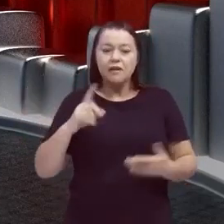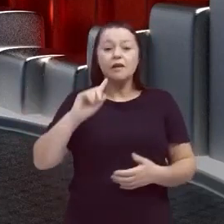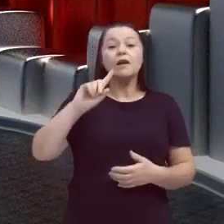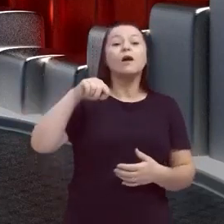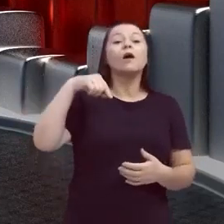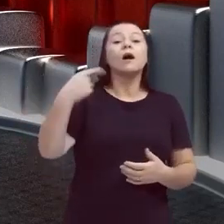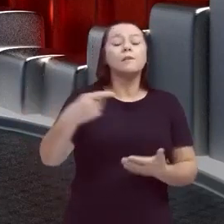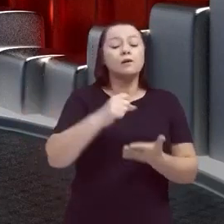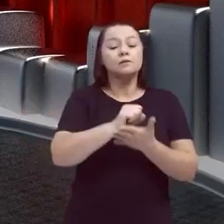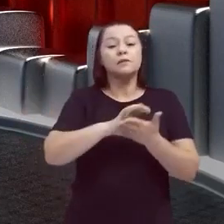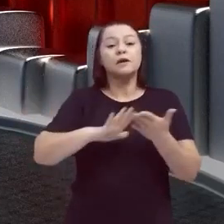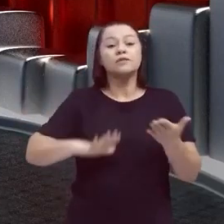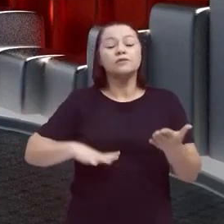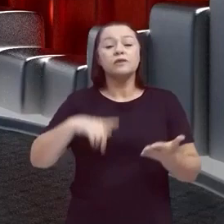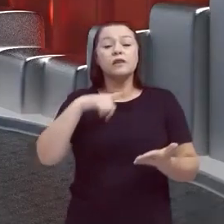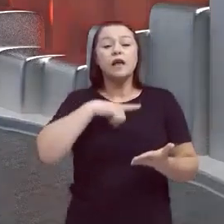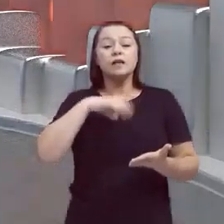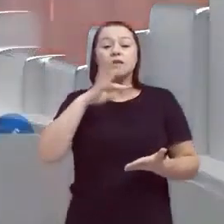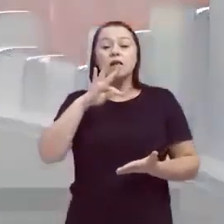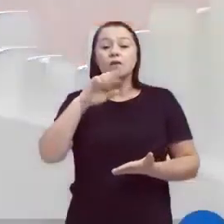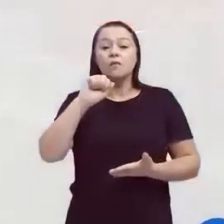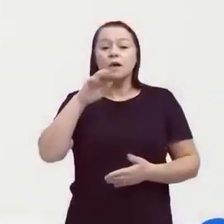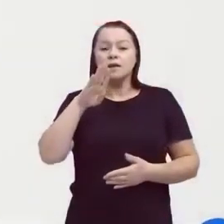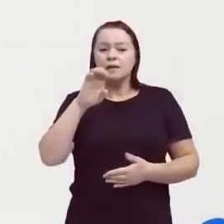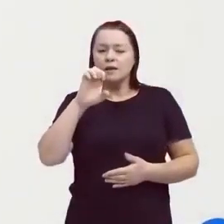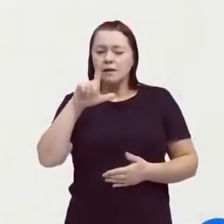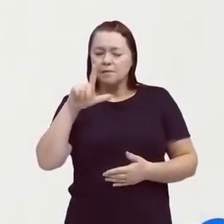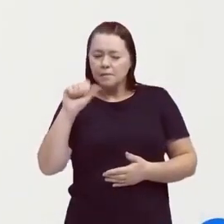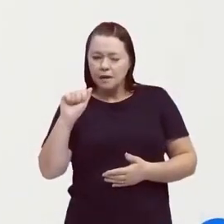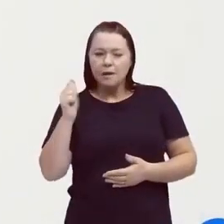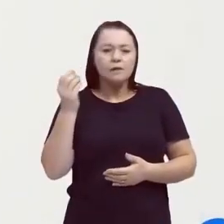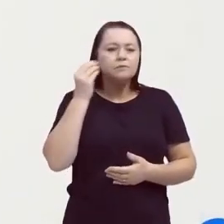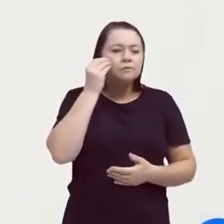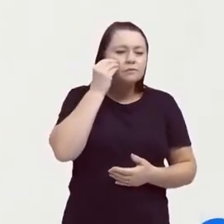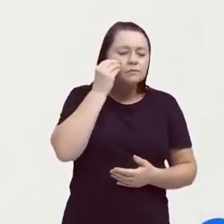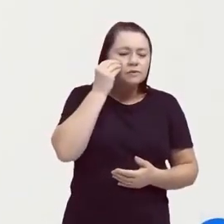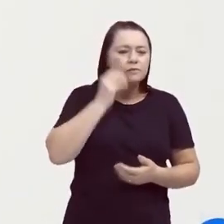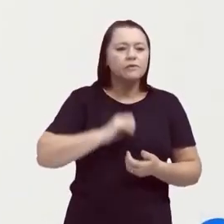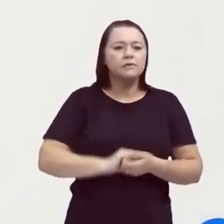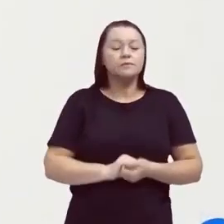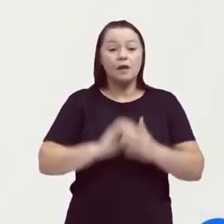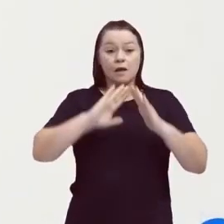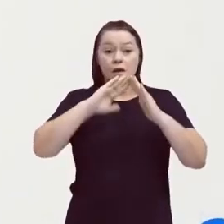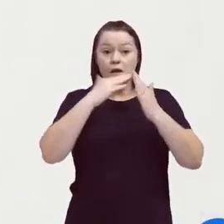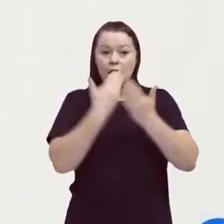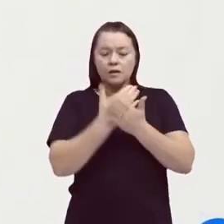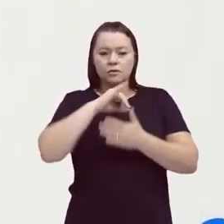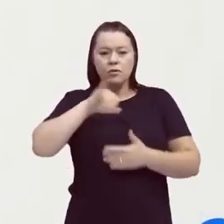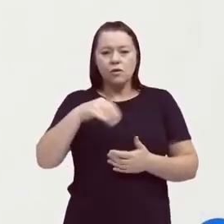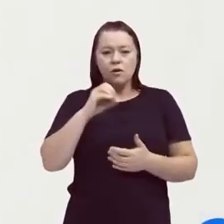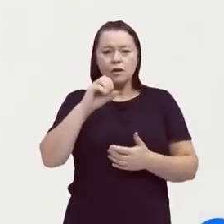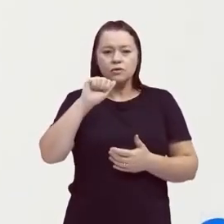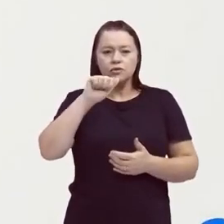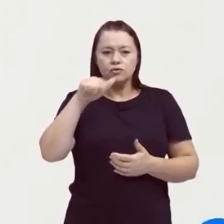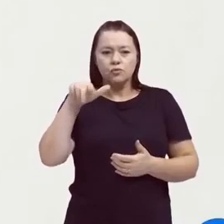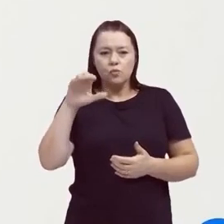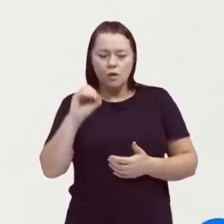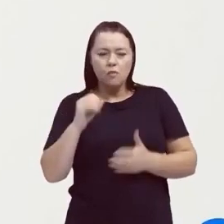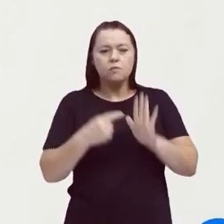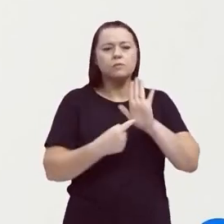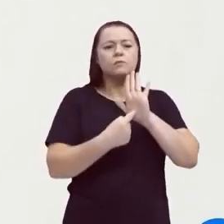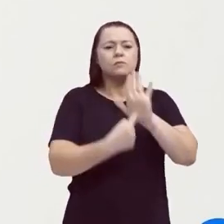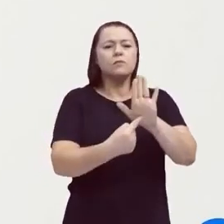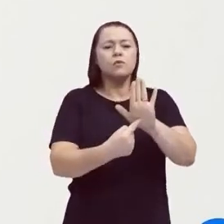trabalha com uma tabela, de olho na tela. A escola de João divulgou a tabela com a arrecadação do arraial de todas